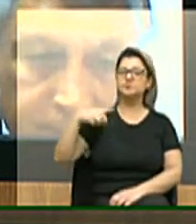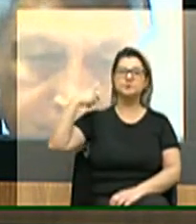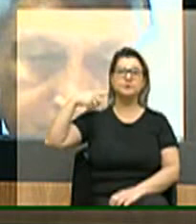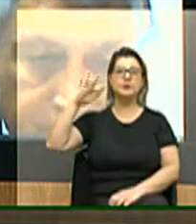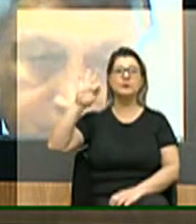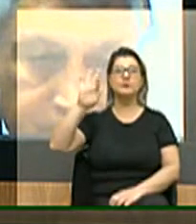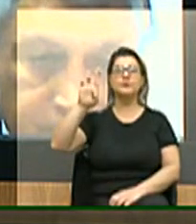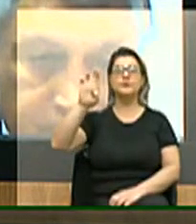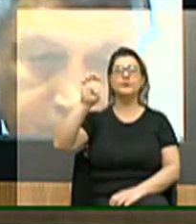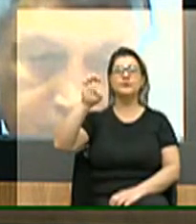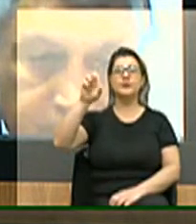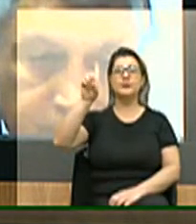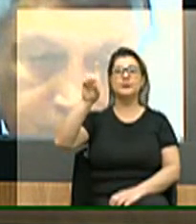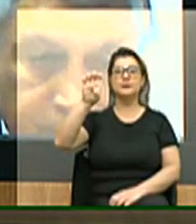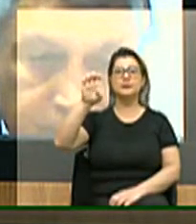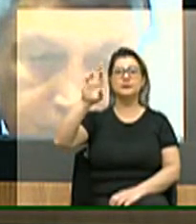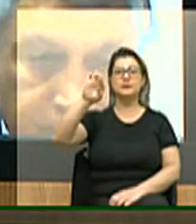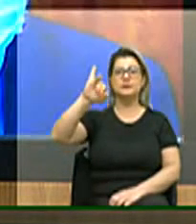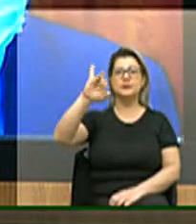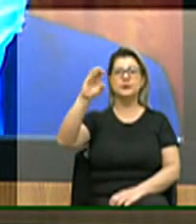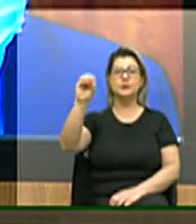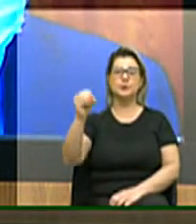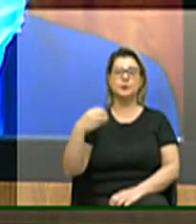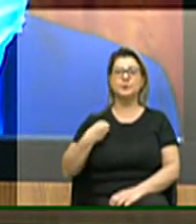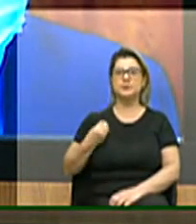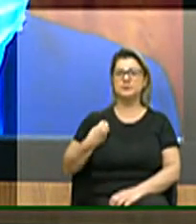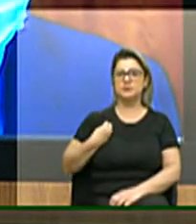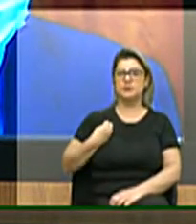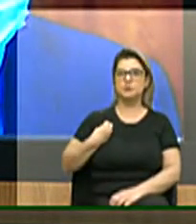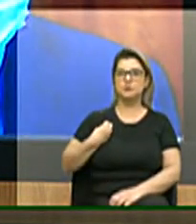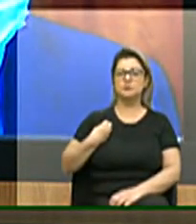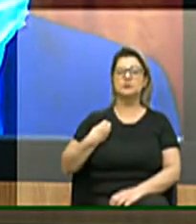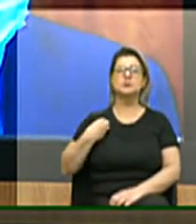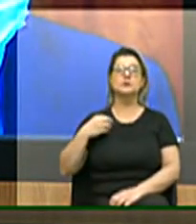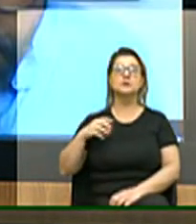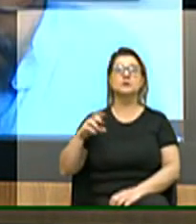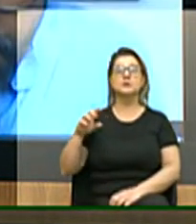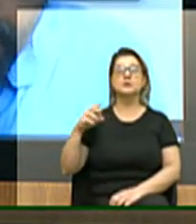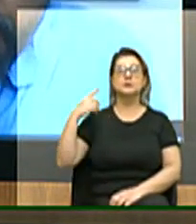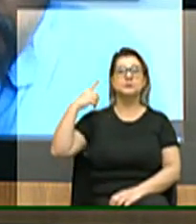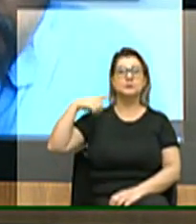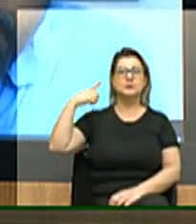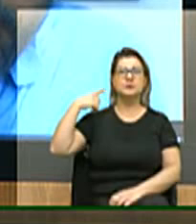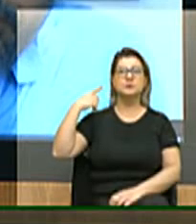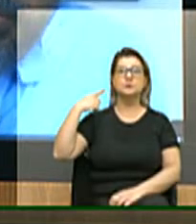Antunes. Frederico, presente. Deputado Isur Koch.